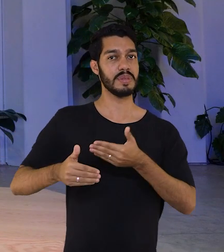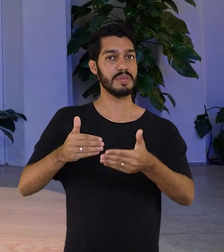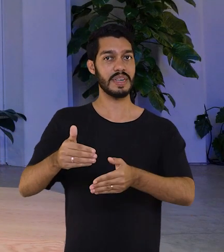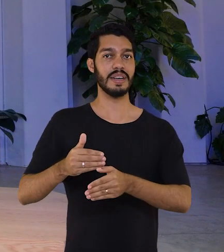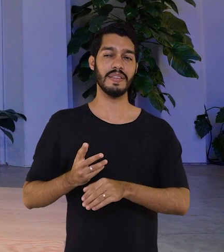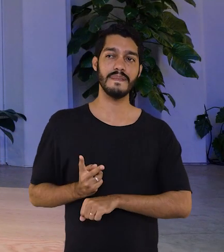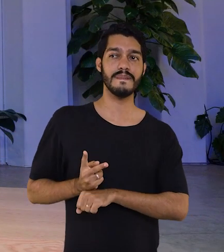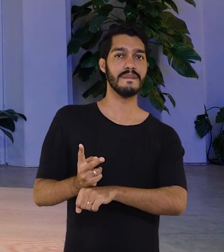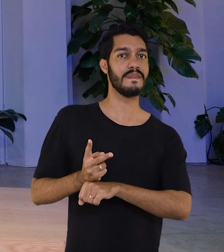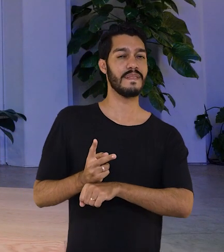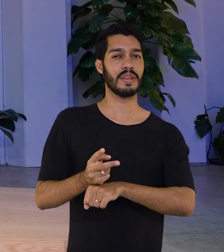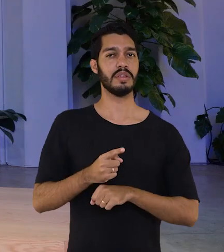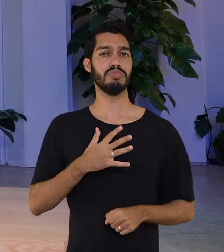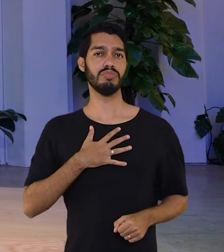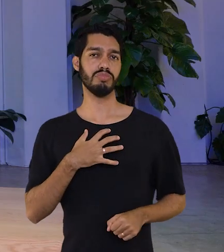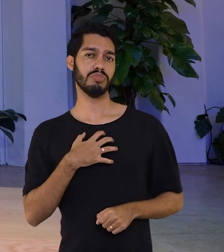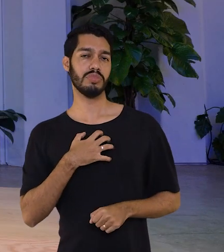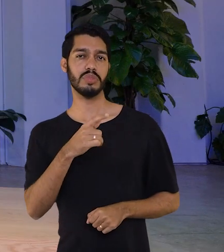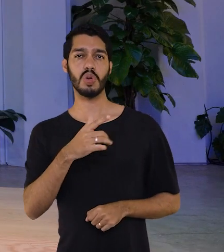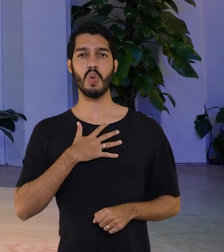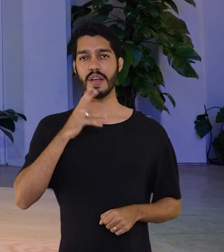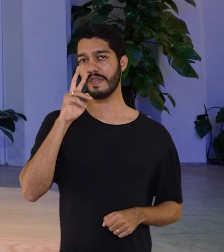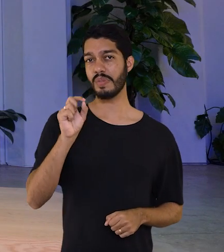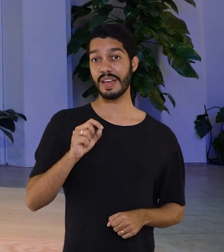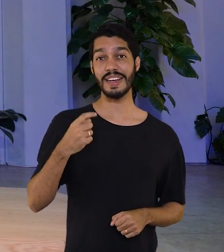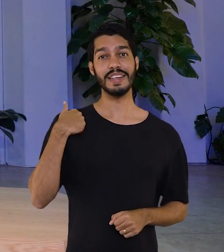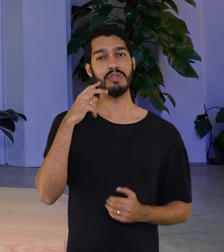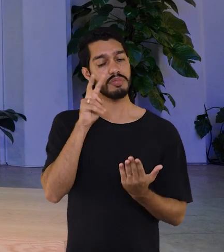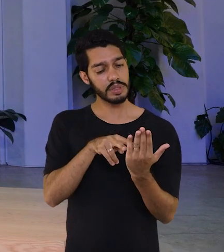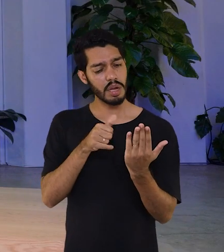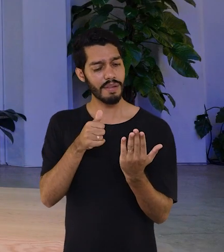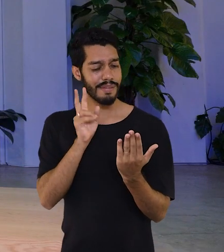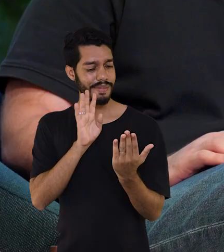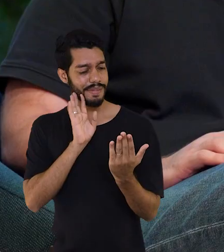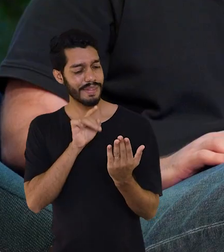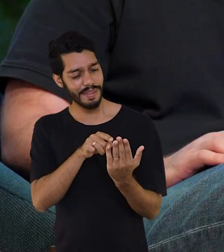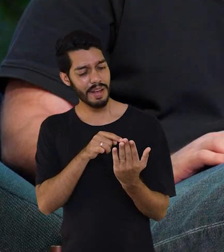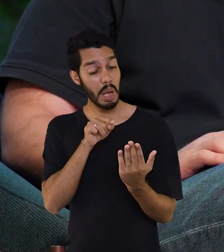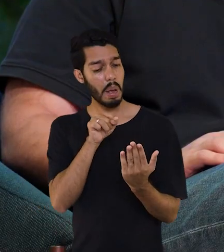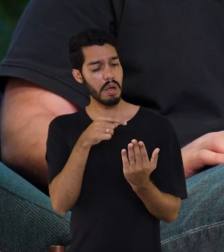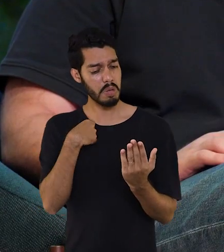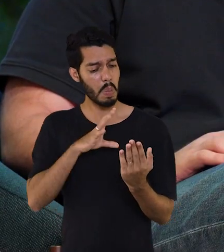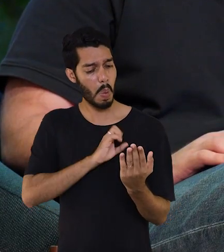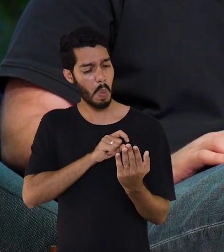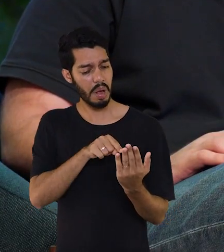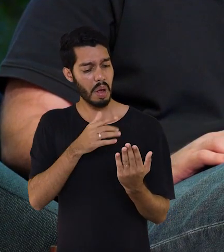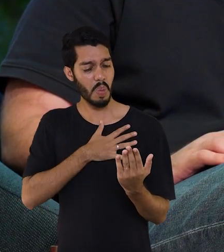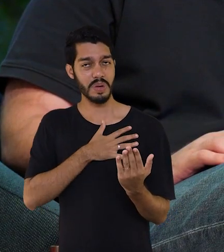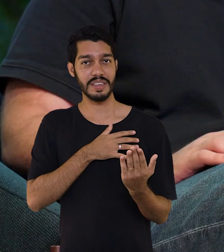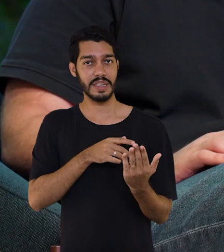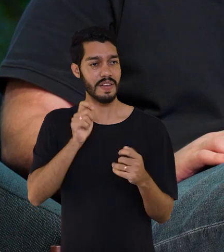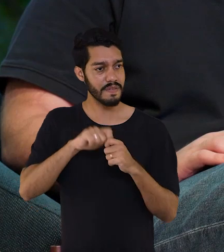essas rotinas diárias para ir sempre moldando o que você gosta de ver. Então você vai conseguir nele falar o seguinte: olha, dessas notícias do dia anterior,